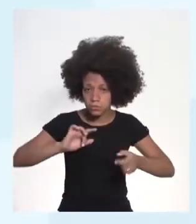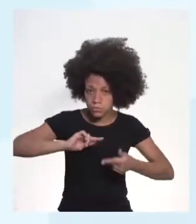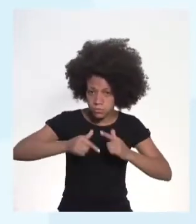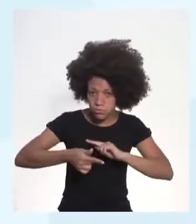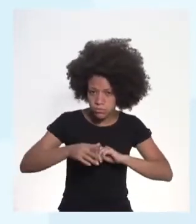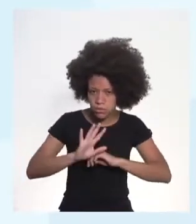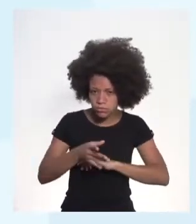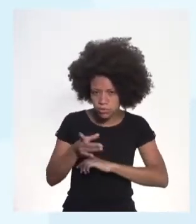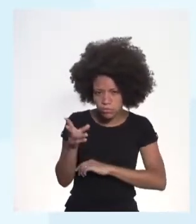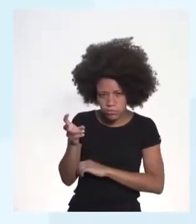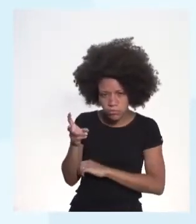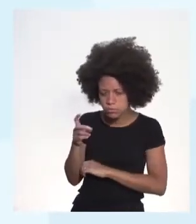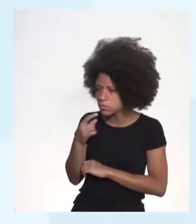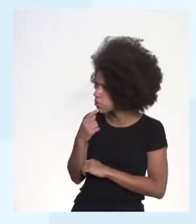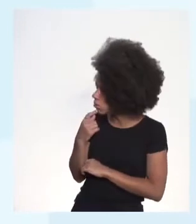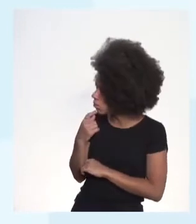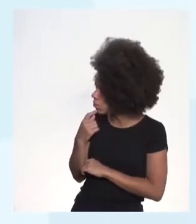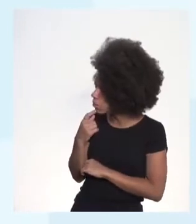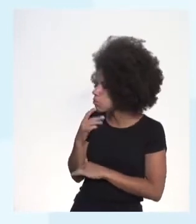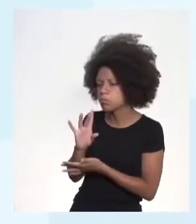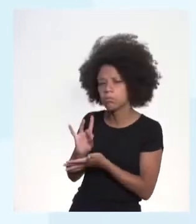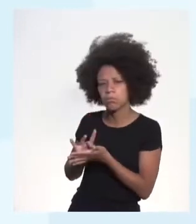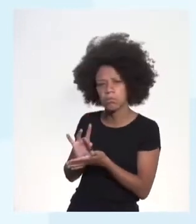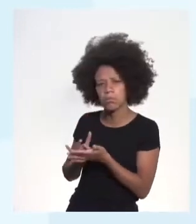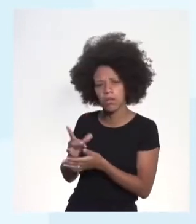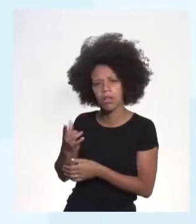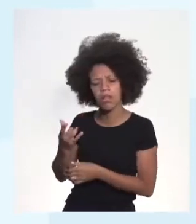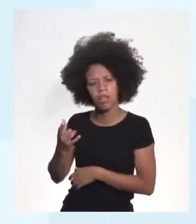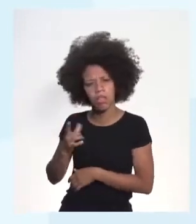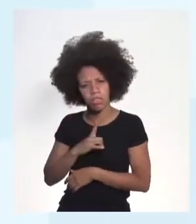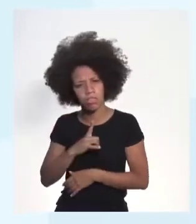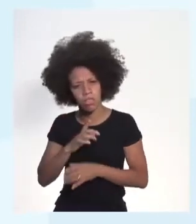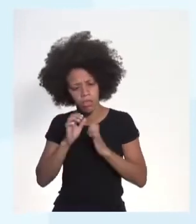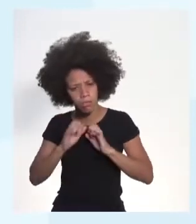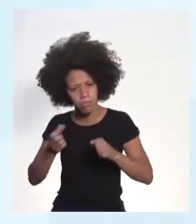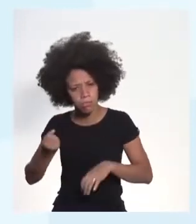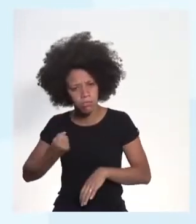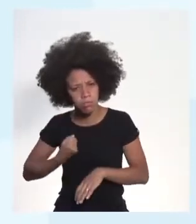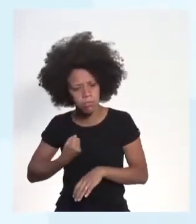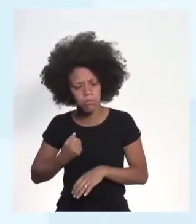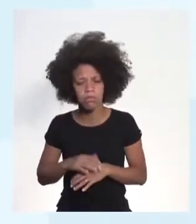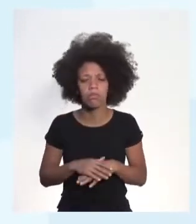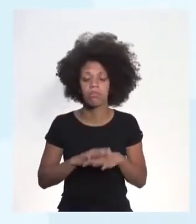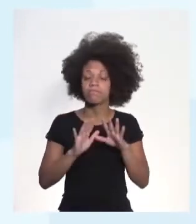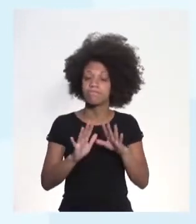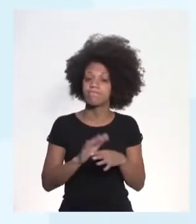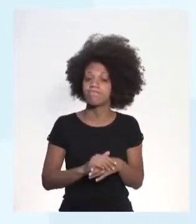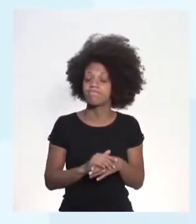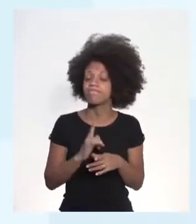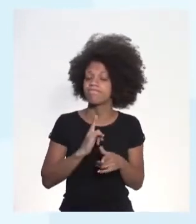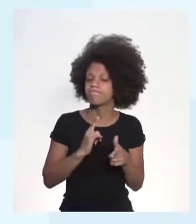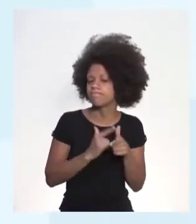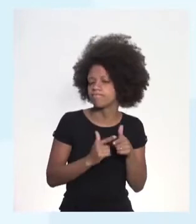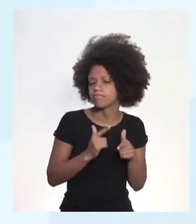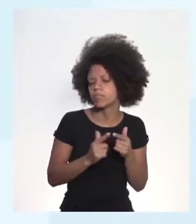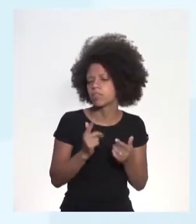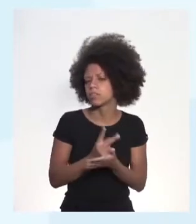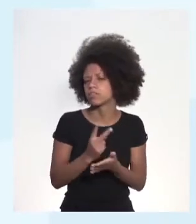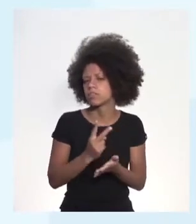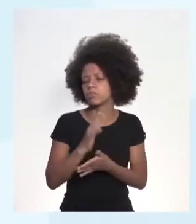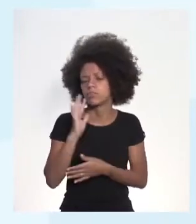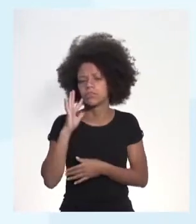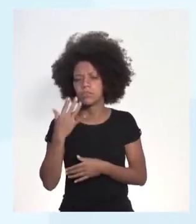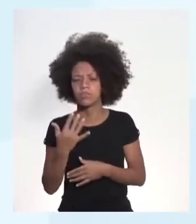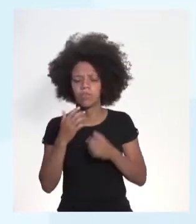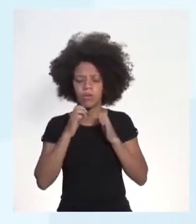percebeu É verdade Tony expressão numérica boa trabalho tem um probleminha toda vez que a gente vai